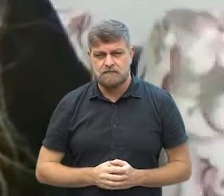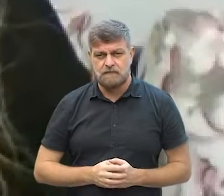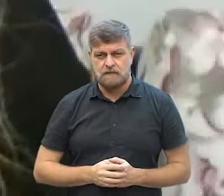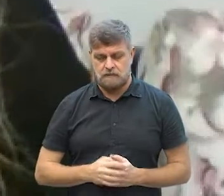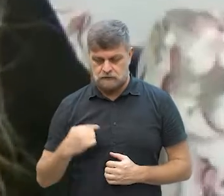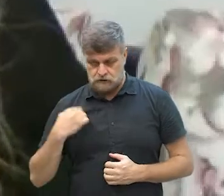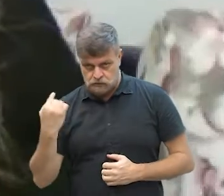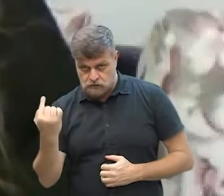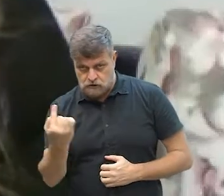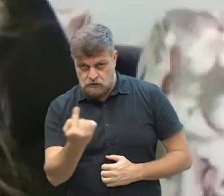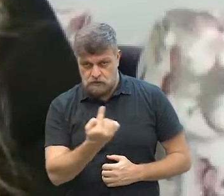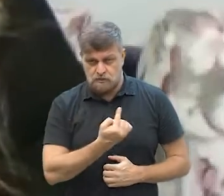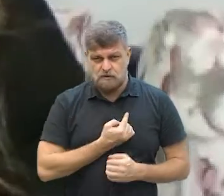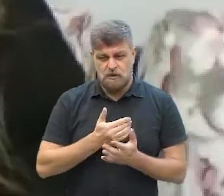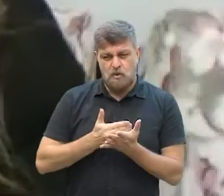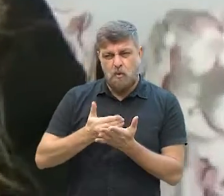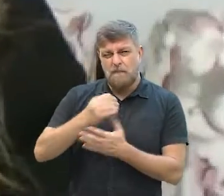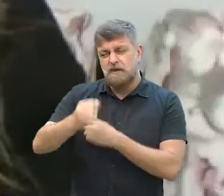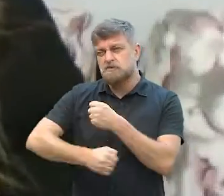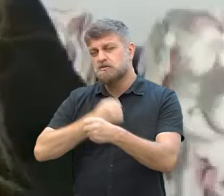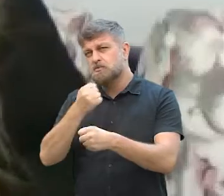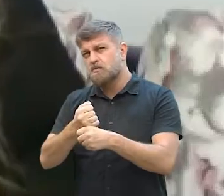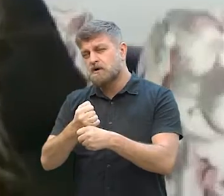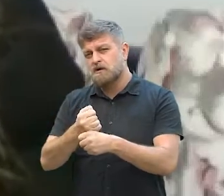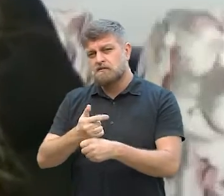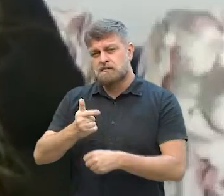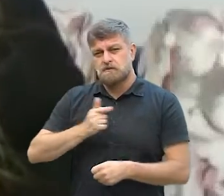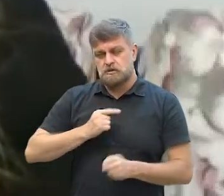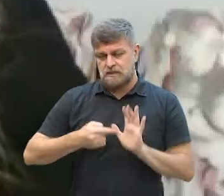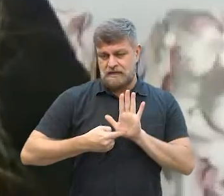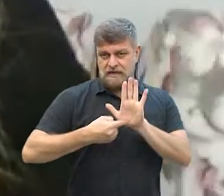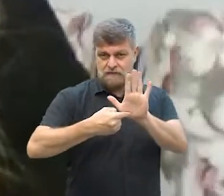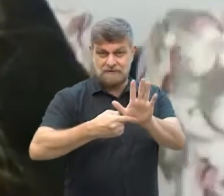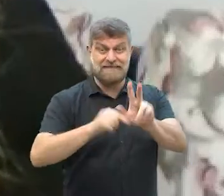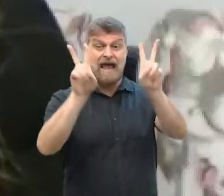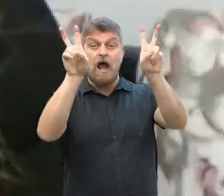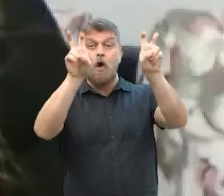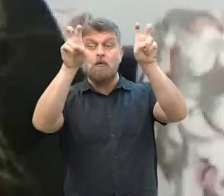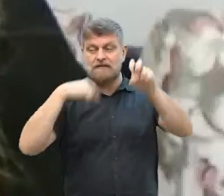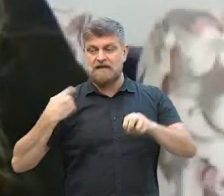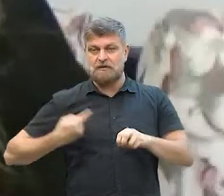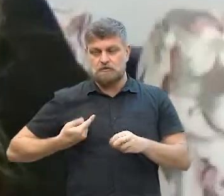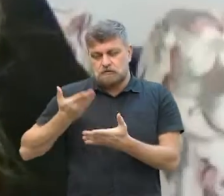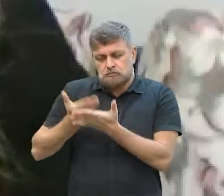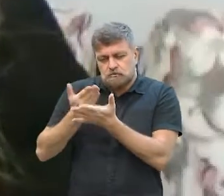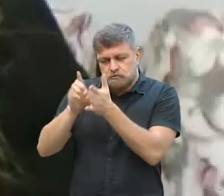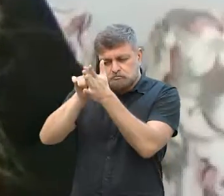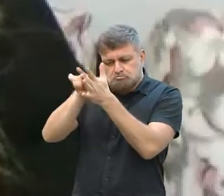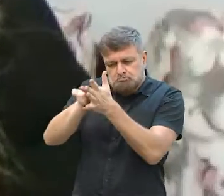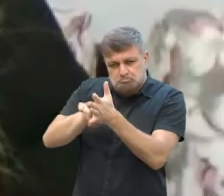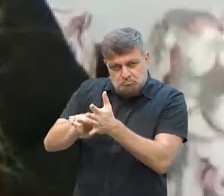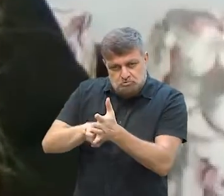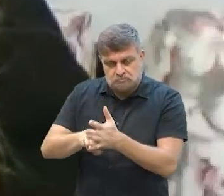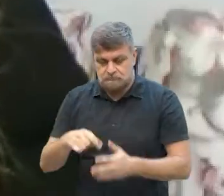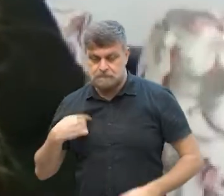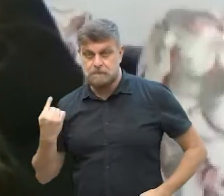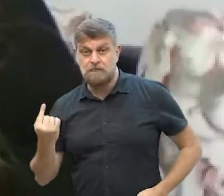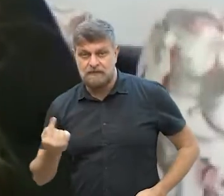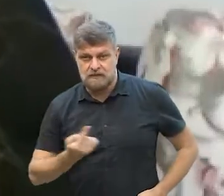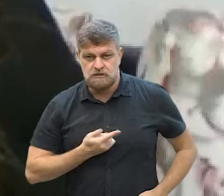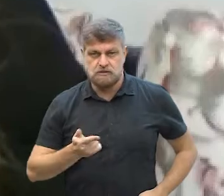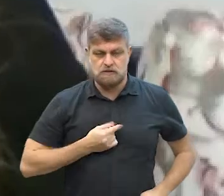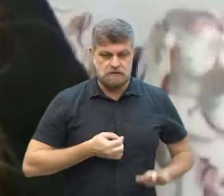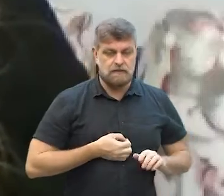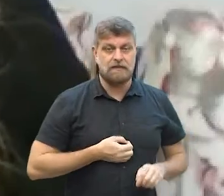Nós fizemos, no início do ano, quando a gente tinha que apresentar o tema do TCC, nós fizemos uma pesquisa, nós tínhamos